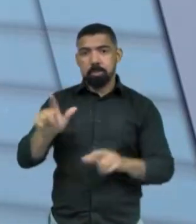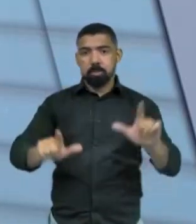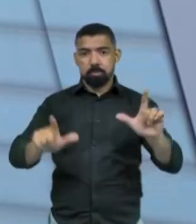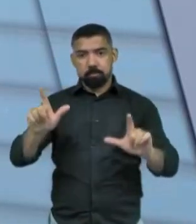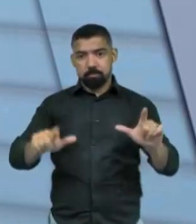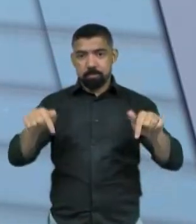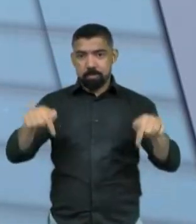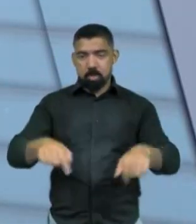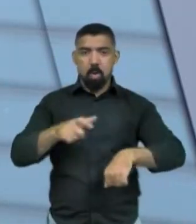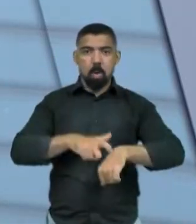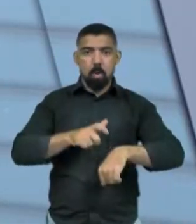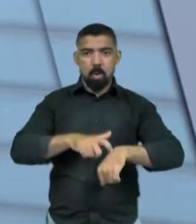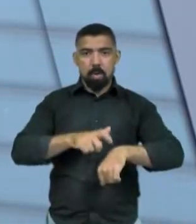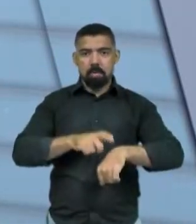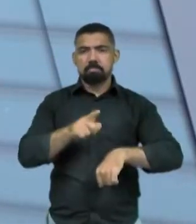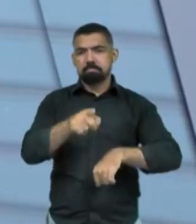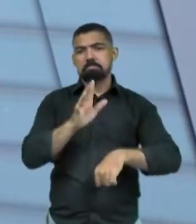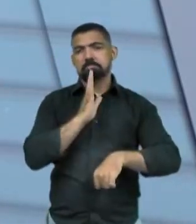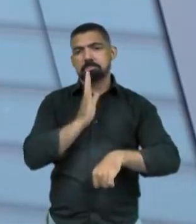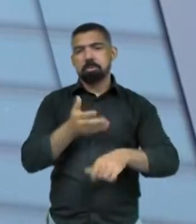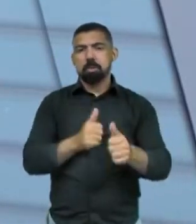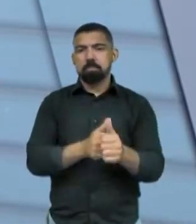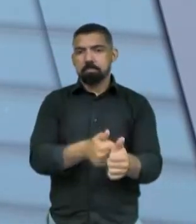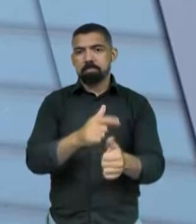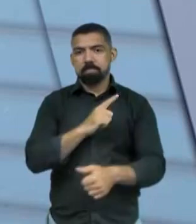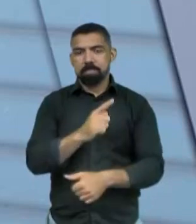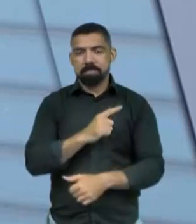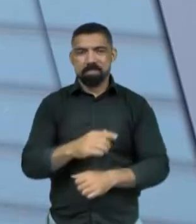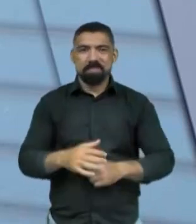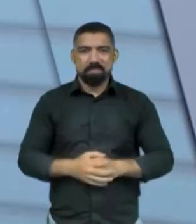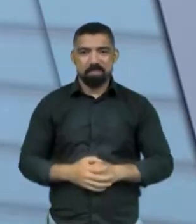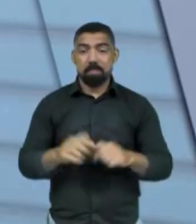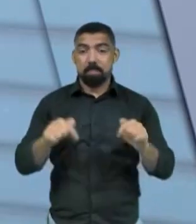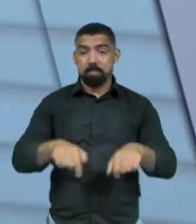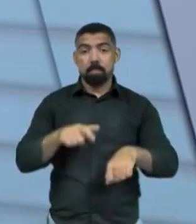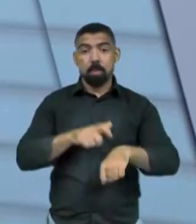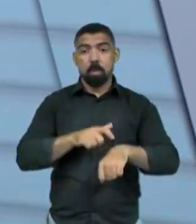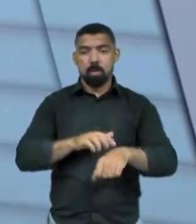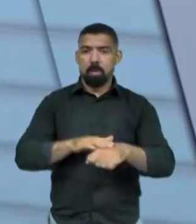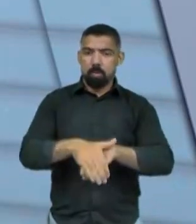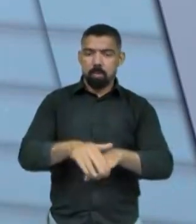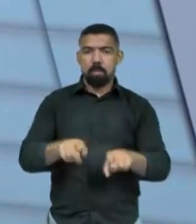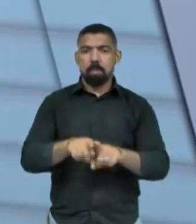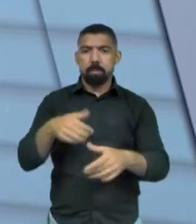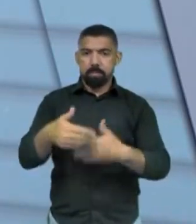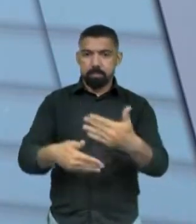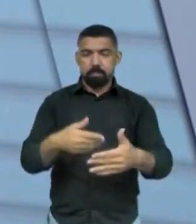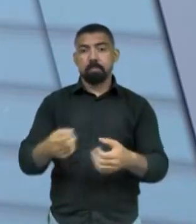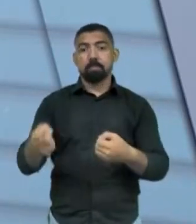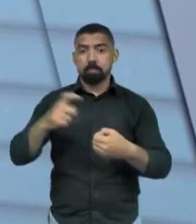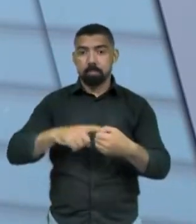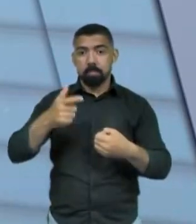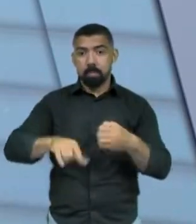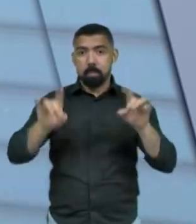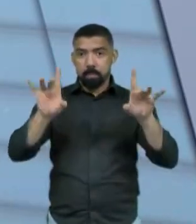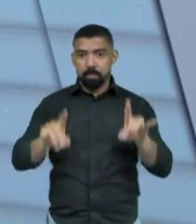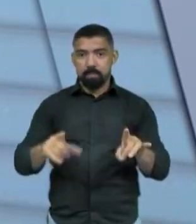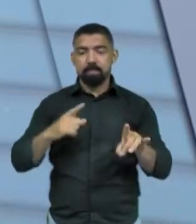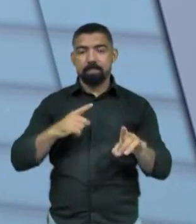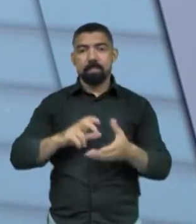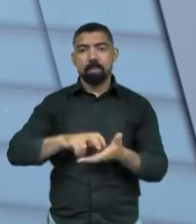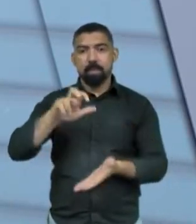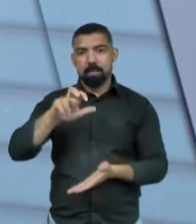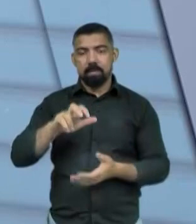nossos horários habituais, né? Aqui nesse horário da noite, mais tarde, na nossa reapresentação especial, na